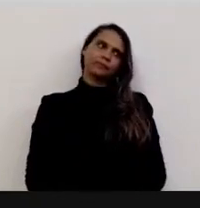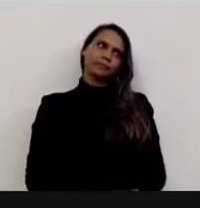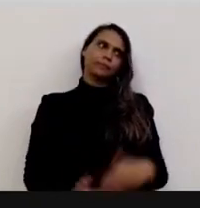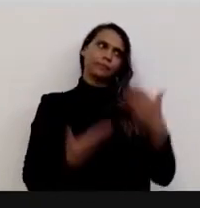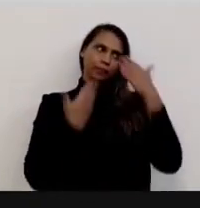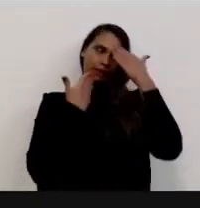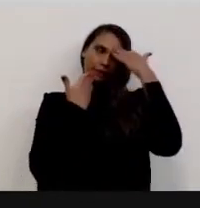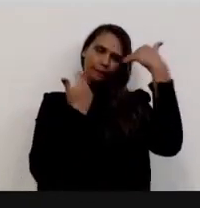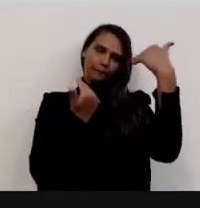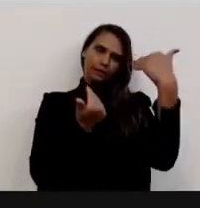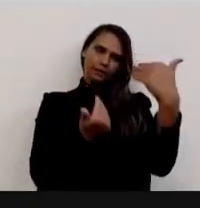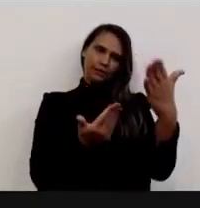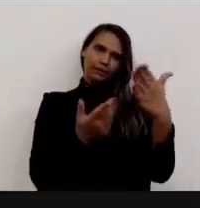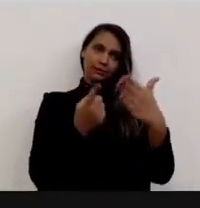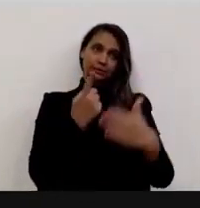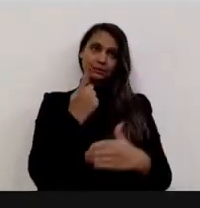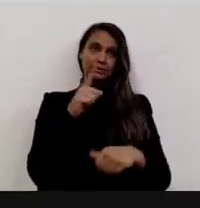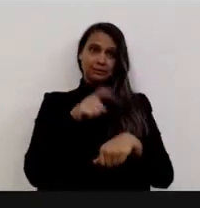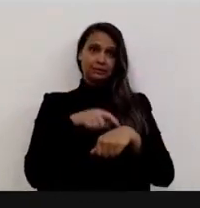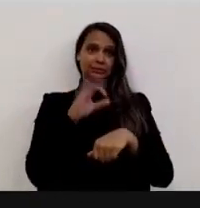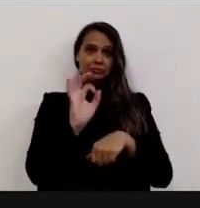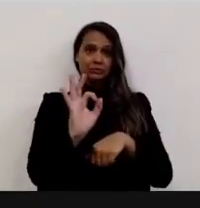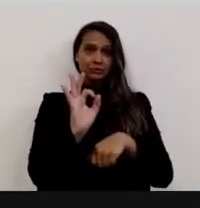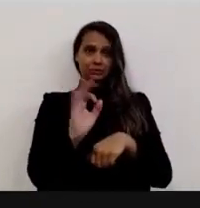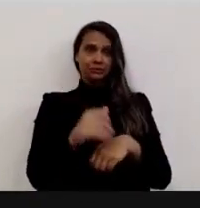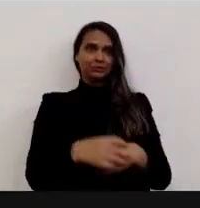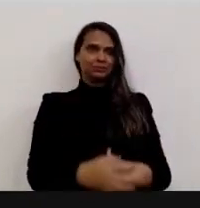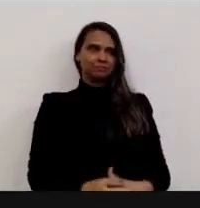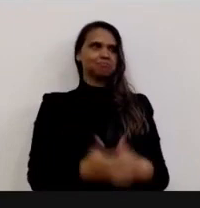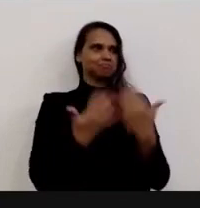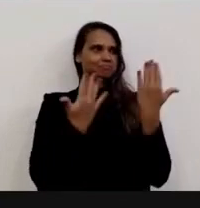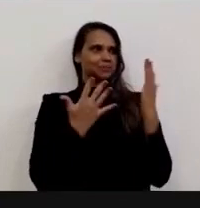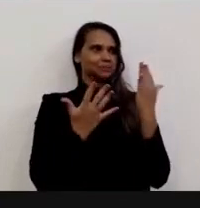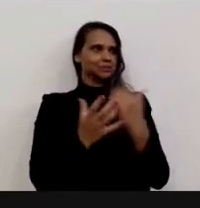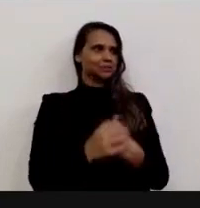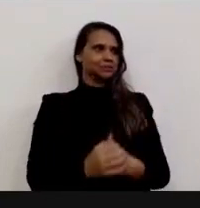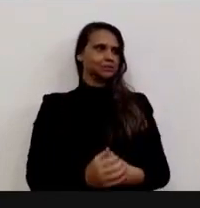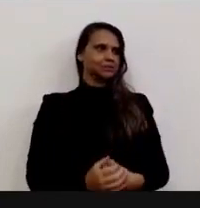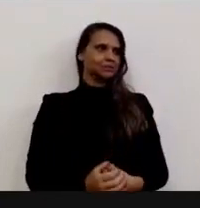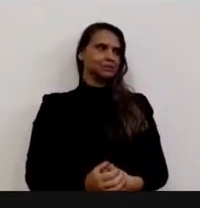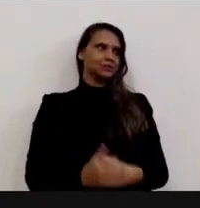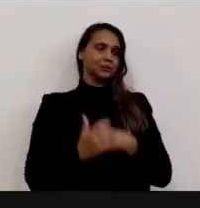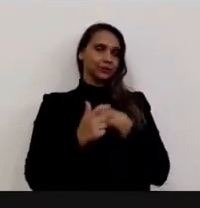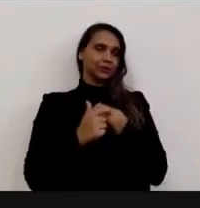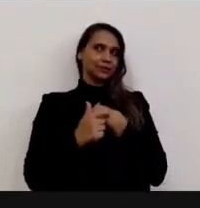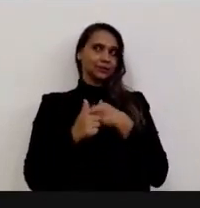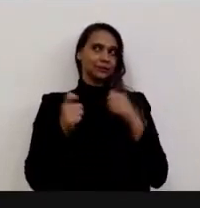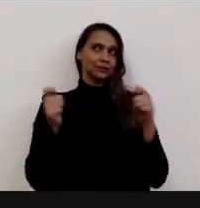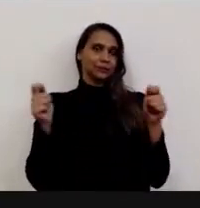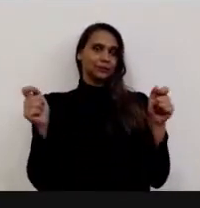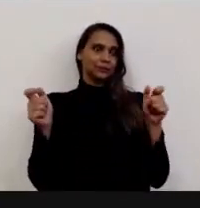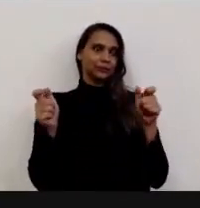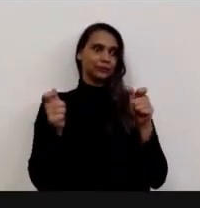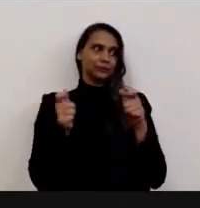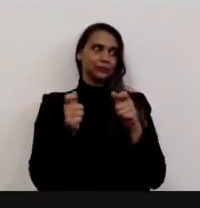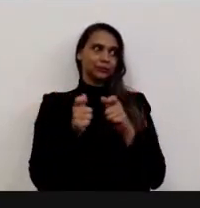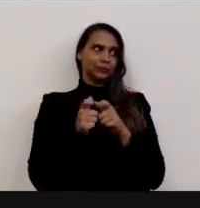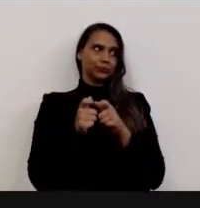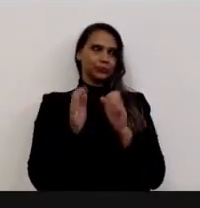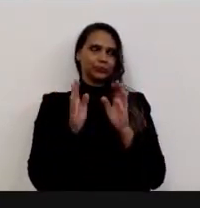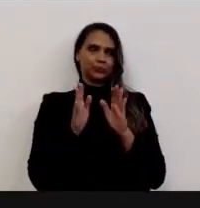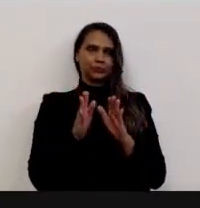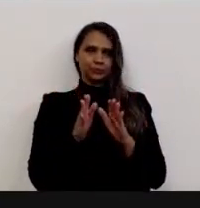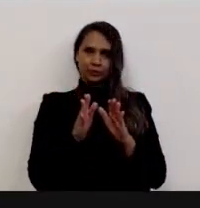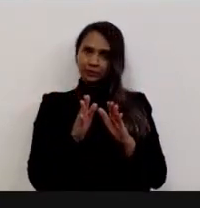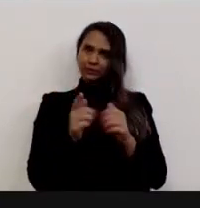Obrigado, Rubens. Cumpriu o tempo assim à risca. Parabéns. O tempo é curto, pessoal, mas infelizmente é a condição que a gente